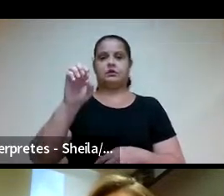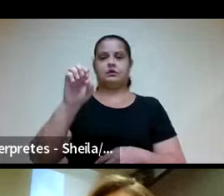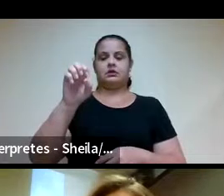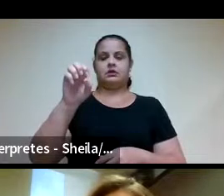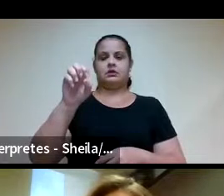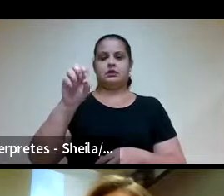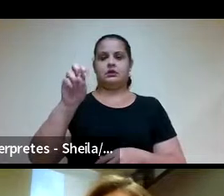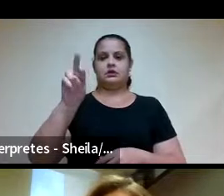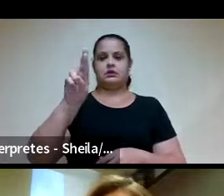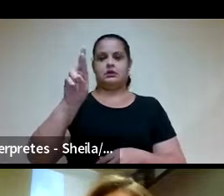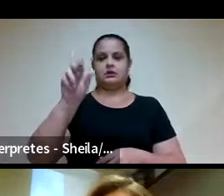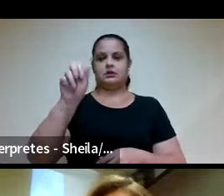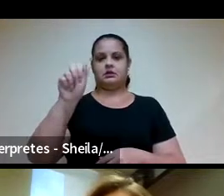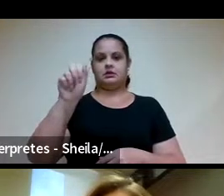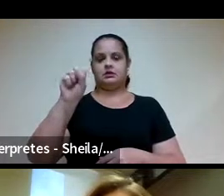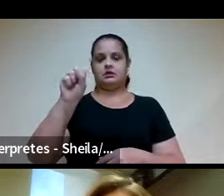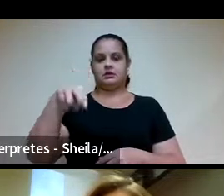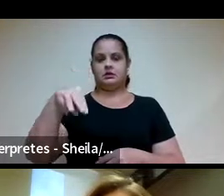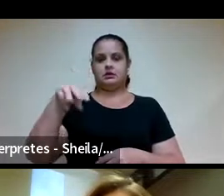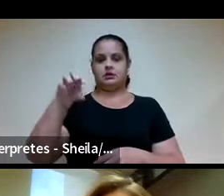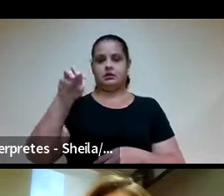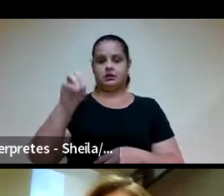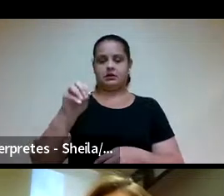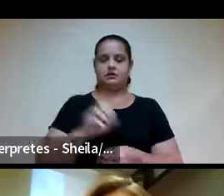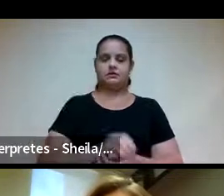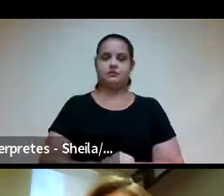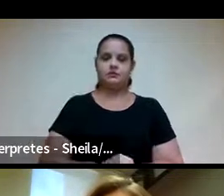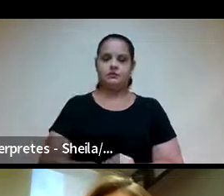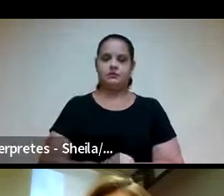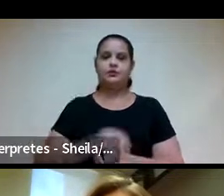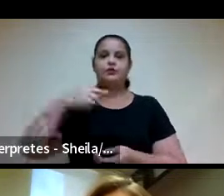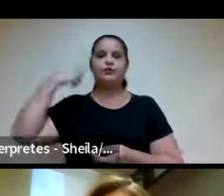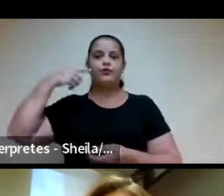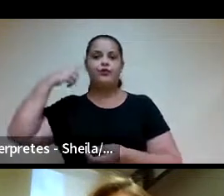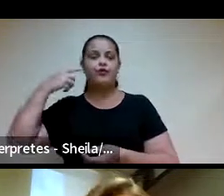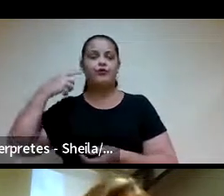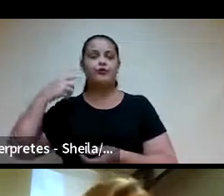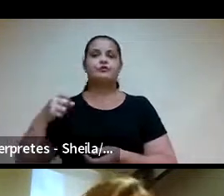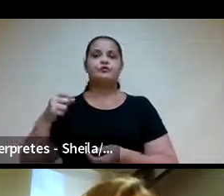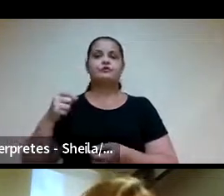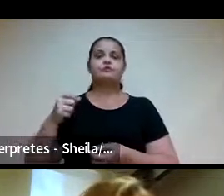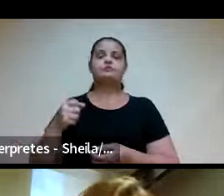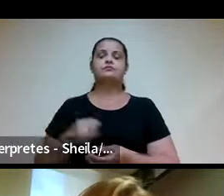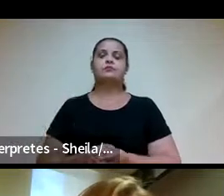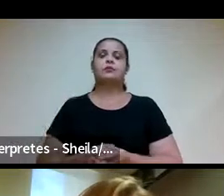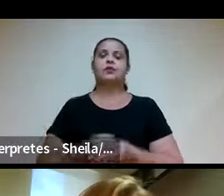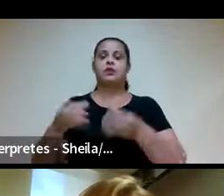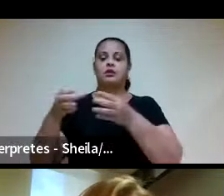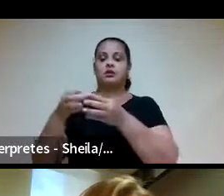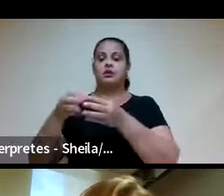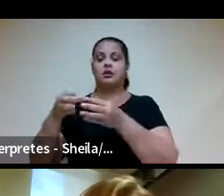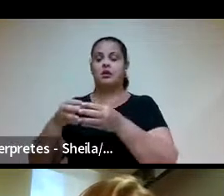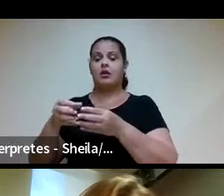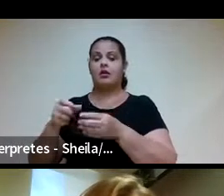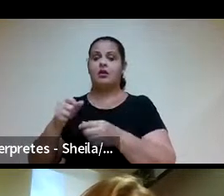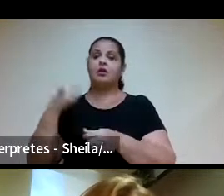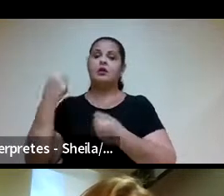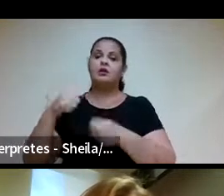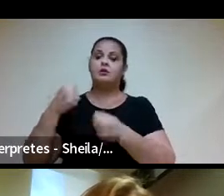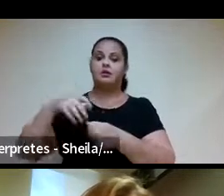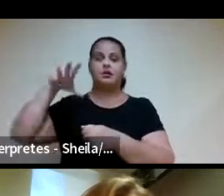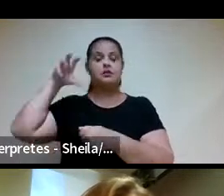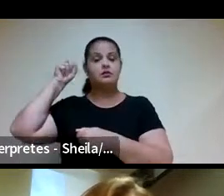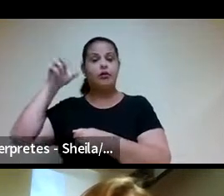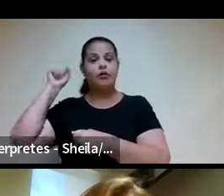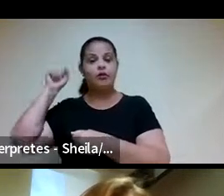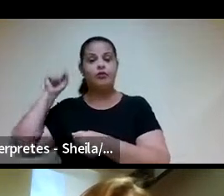dos investigantes, nessa oportunidade, requereu a oitiva posterior e a intimação das testemunhas Gilson